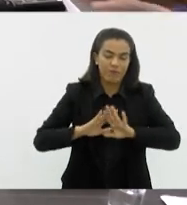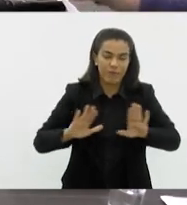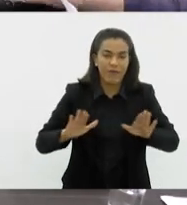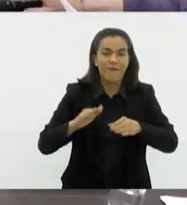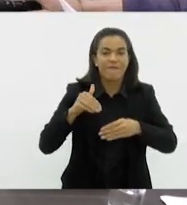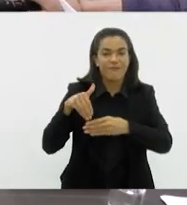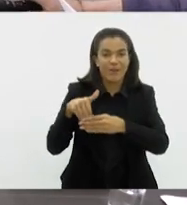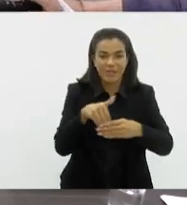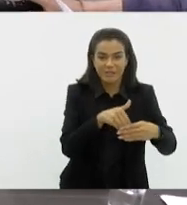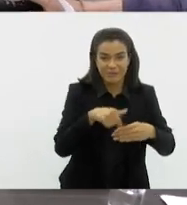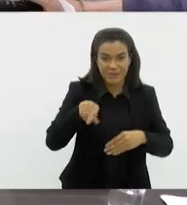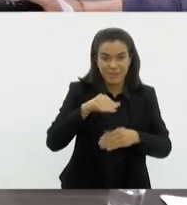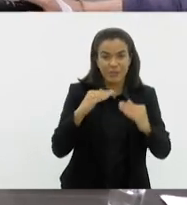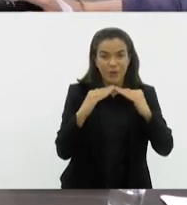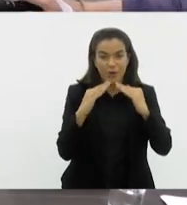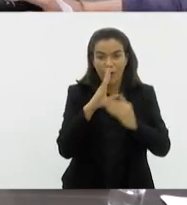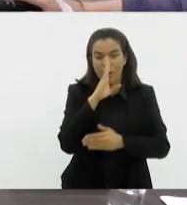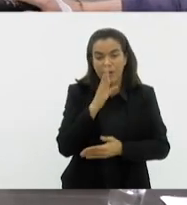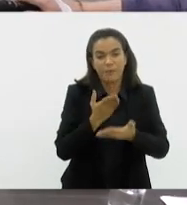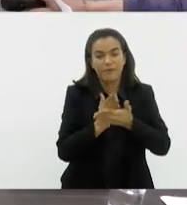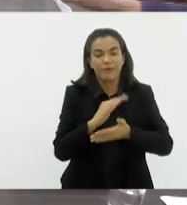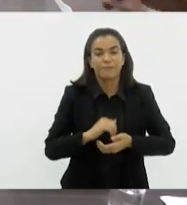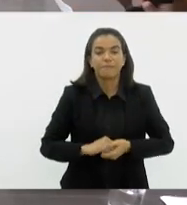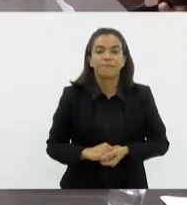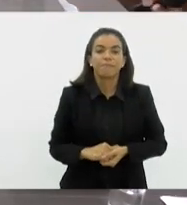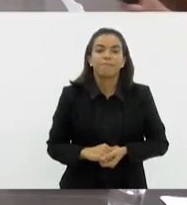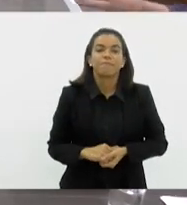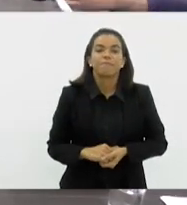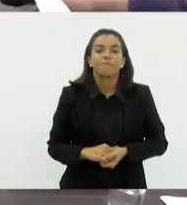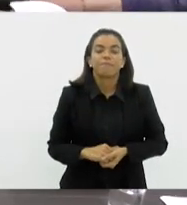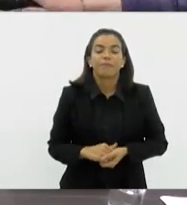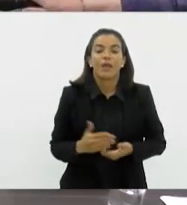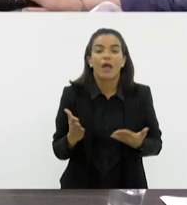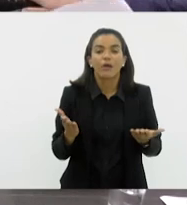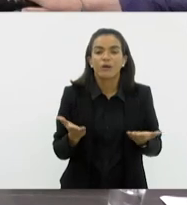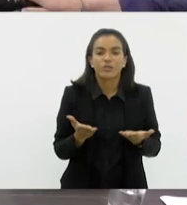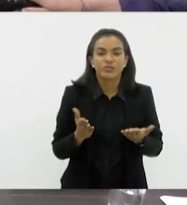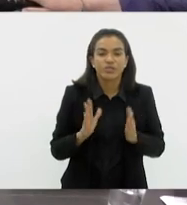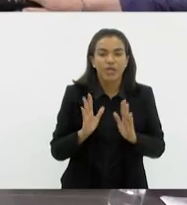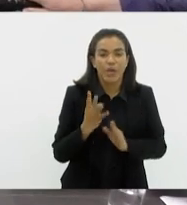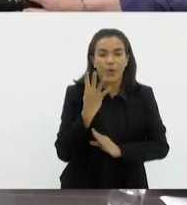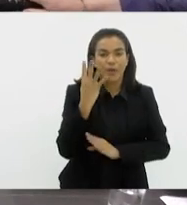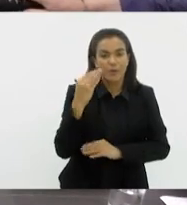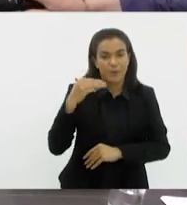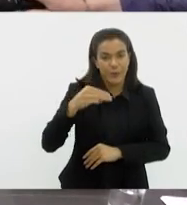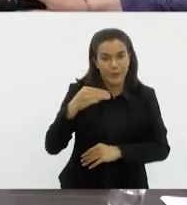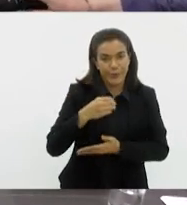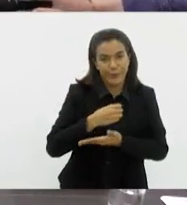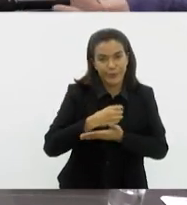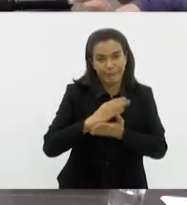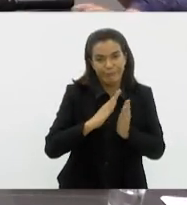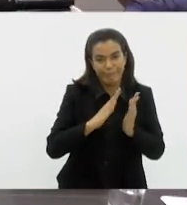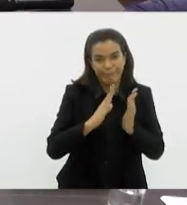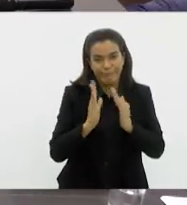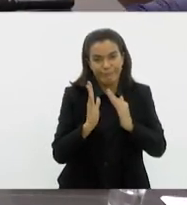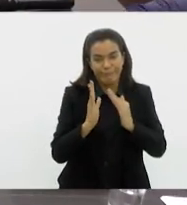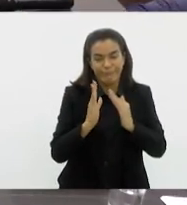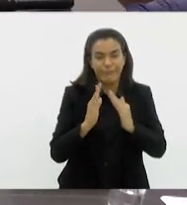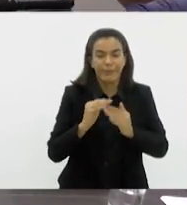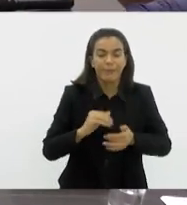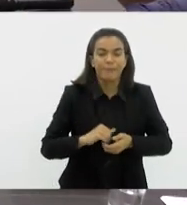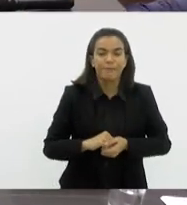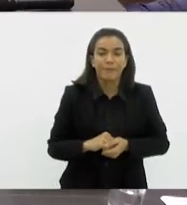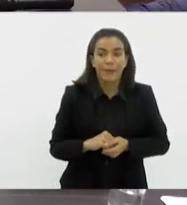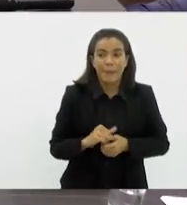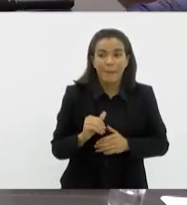em votação, senhores que aprovam, permaneçam como estão, aprovado. Bem, já passamos aí 4 minutos de uma hora. A gente tem